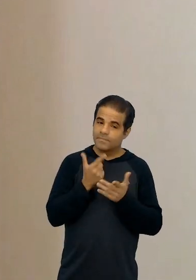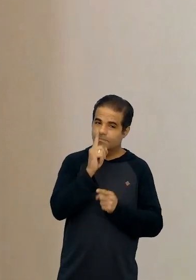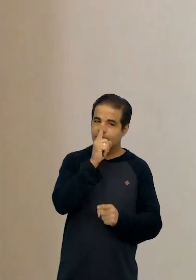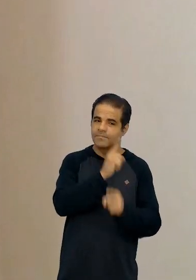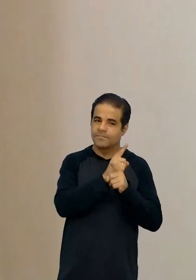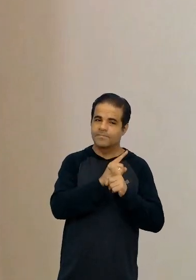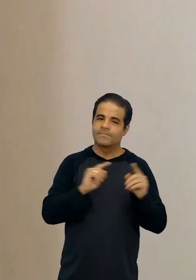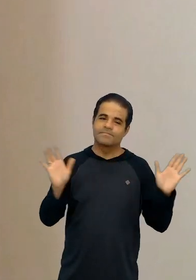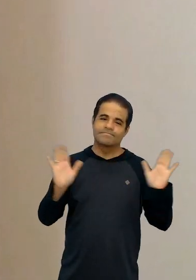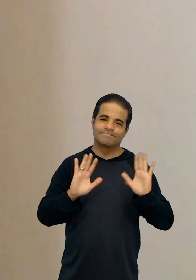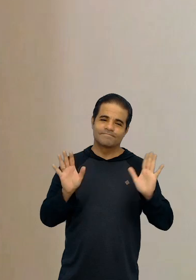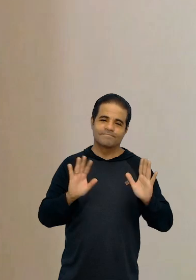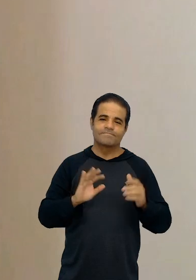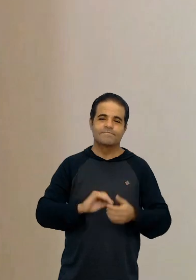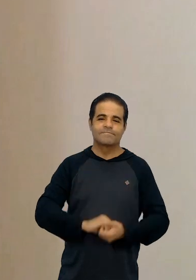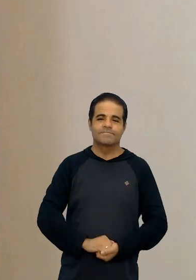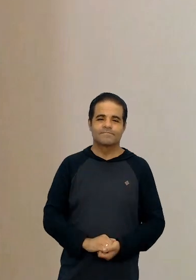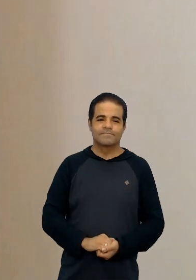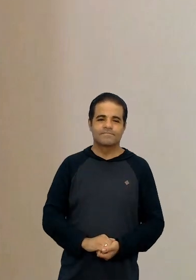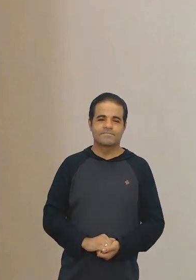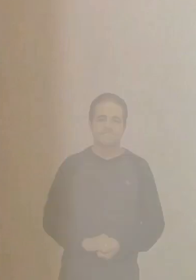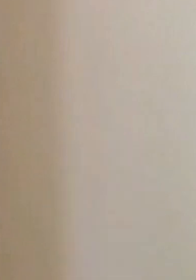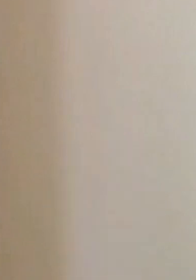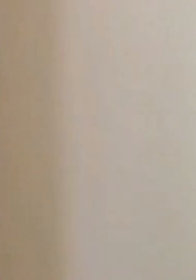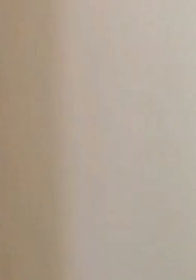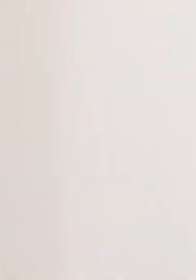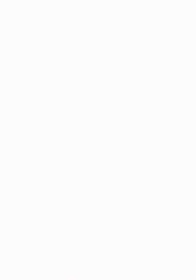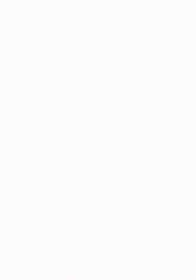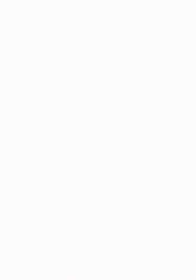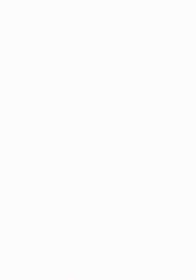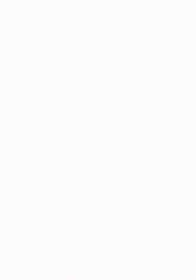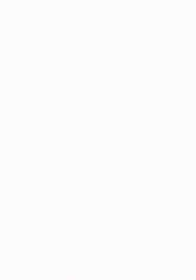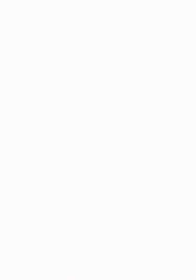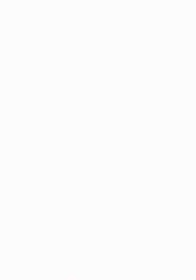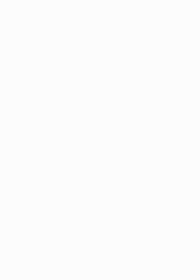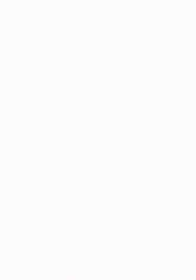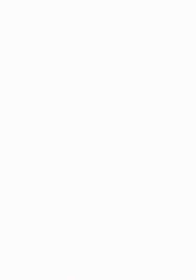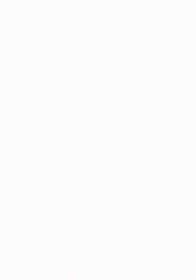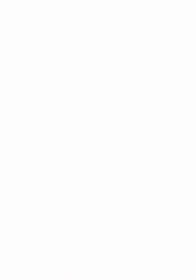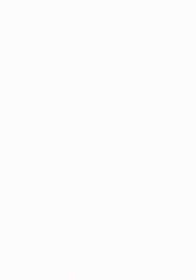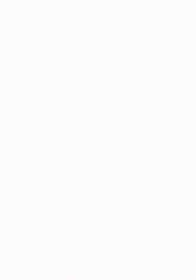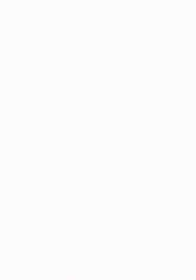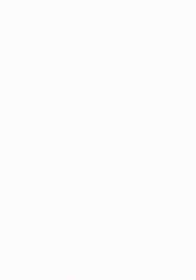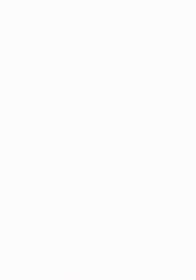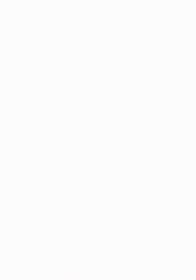até a próxima transmissão.